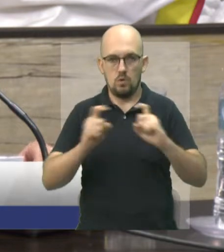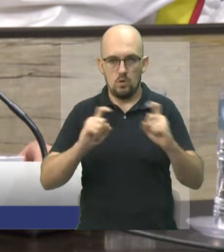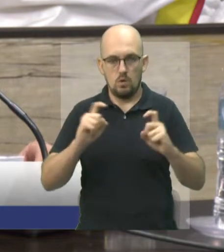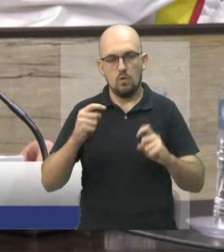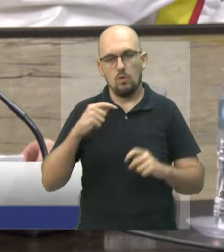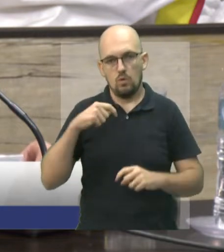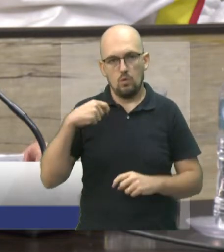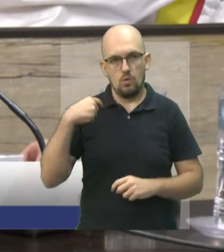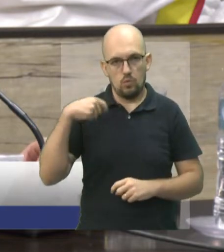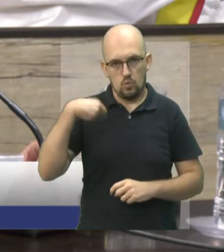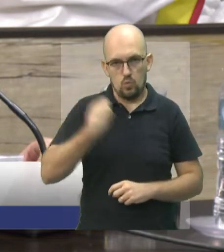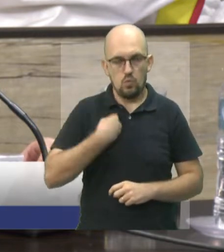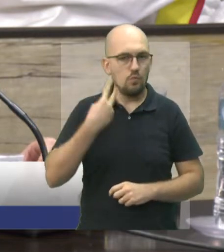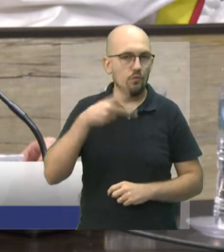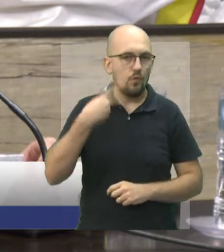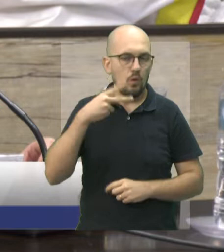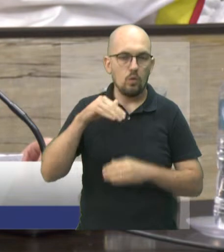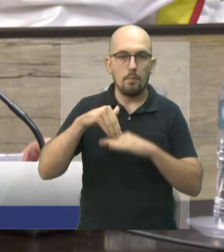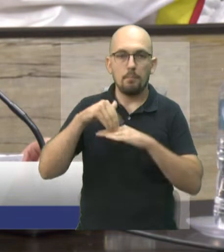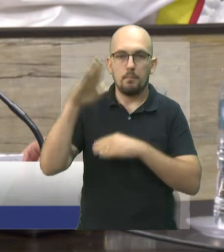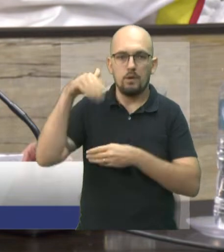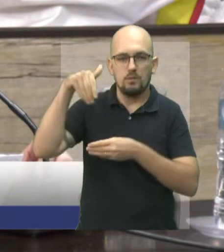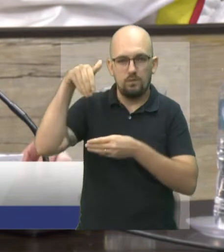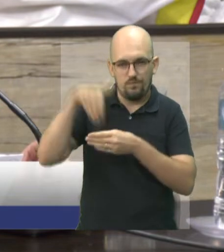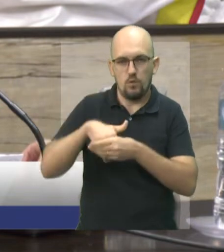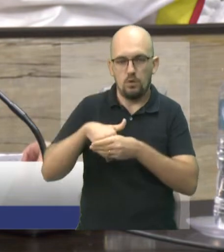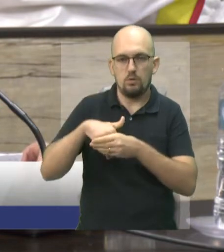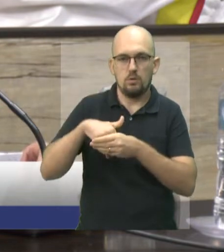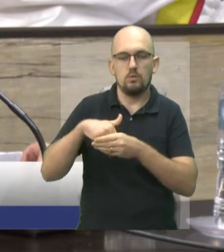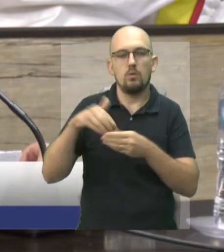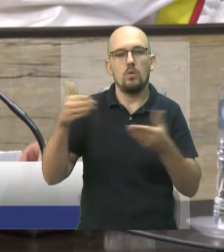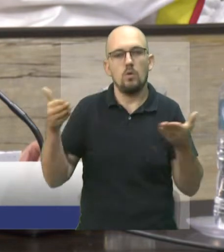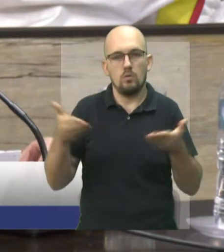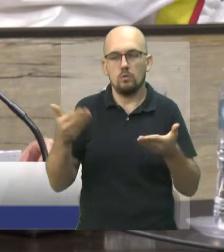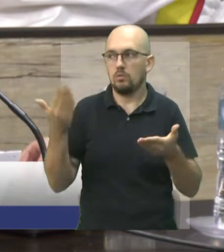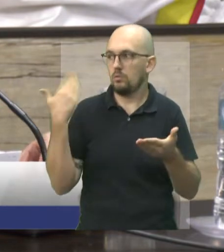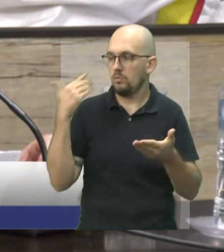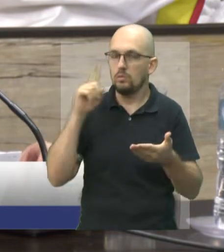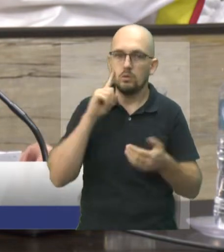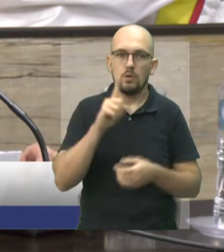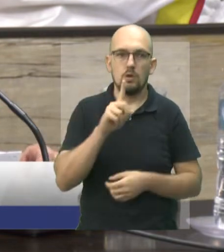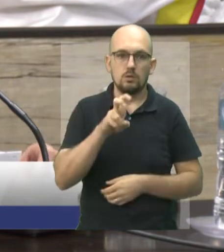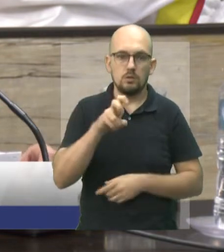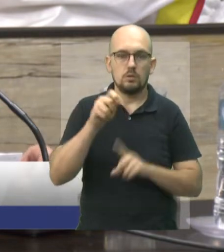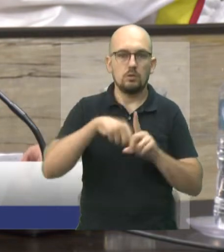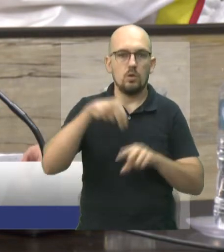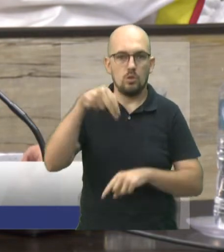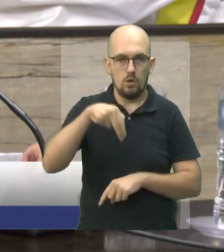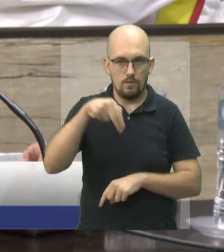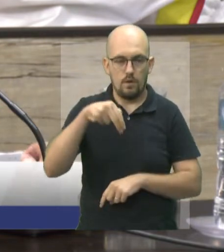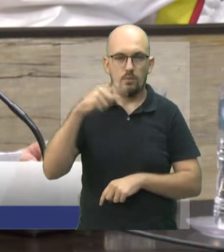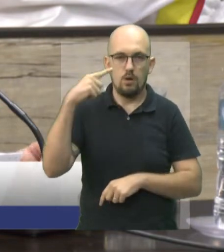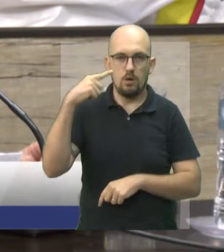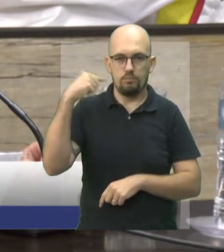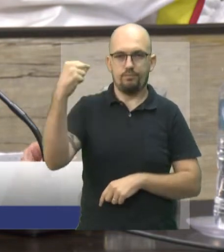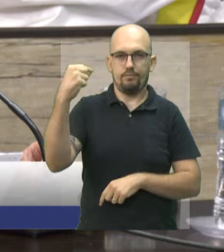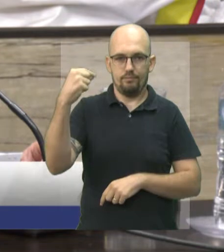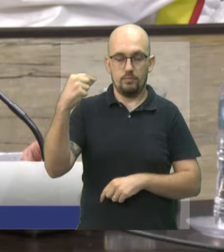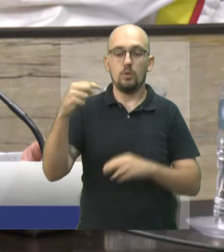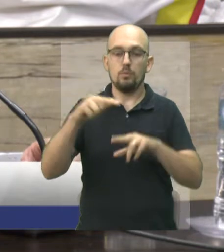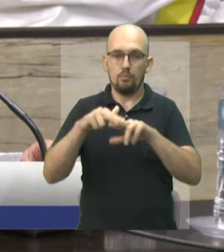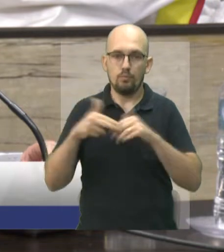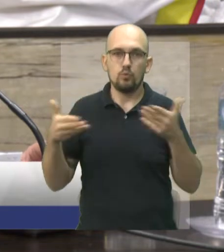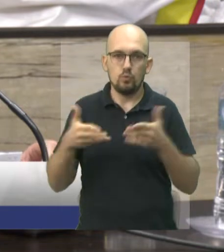no pleito municipal realizado em 15 de novembro de 2020, assumo a presidência